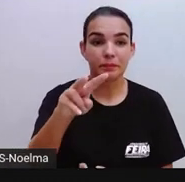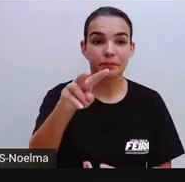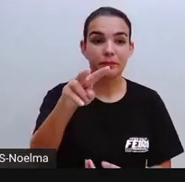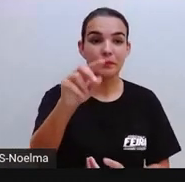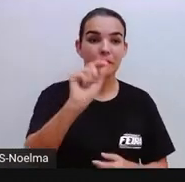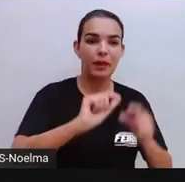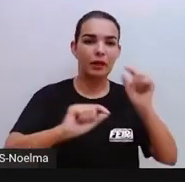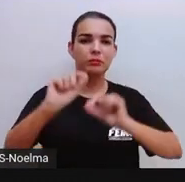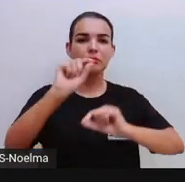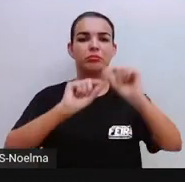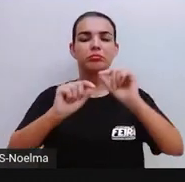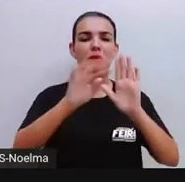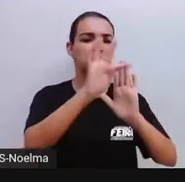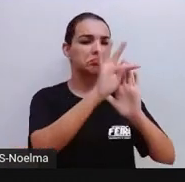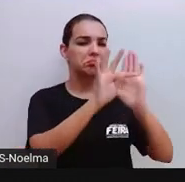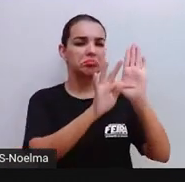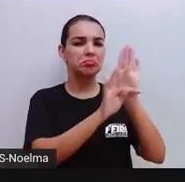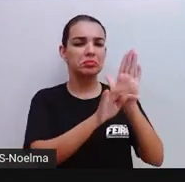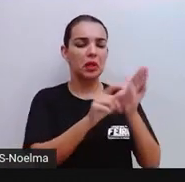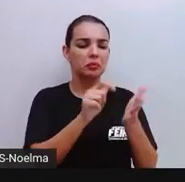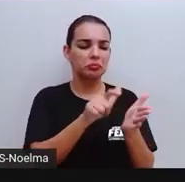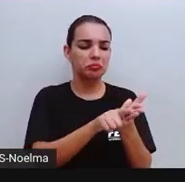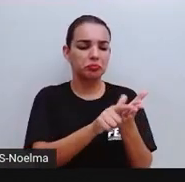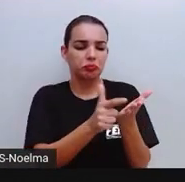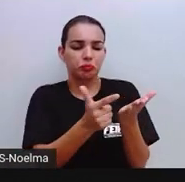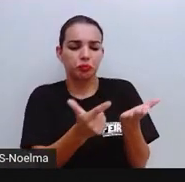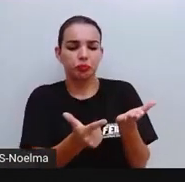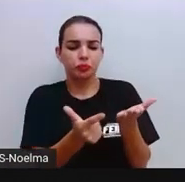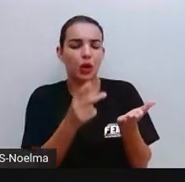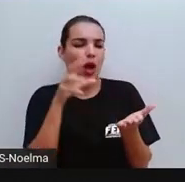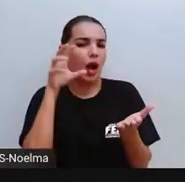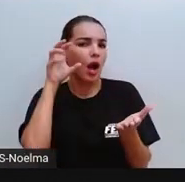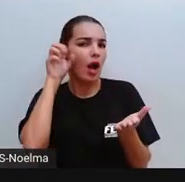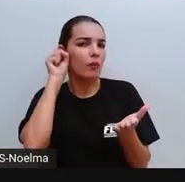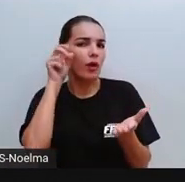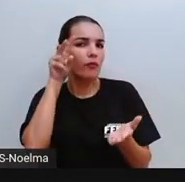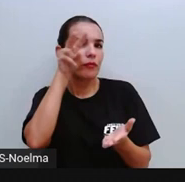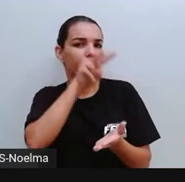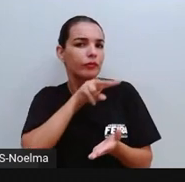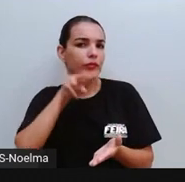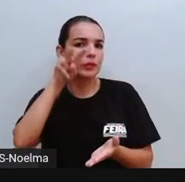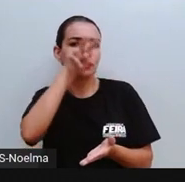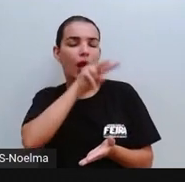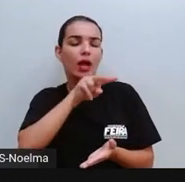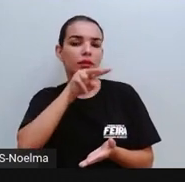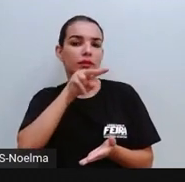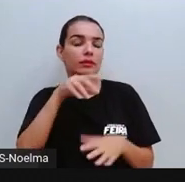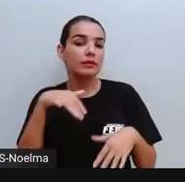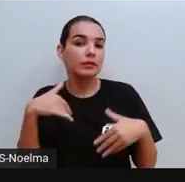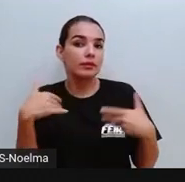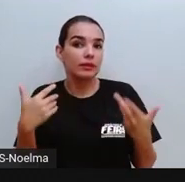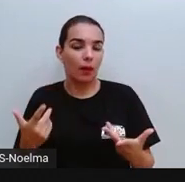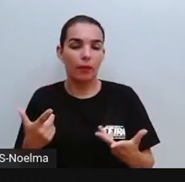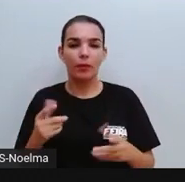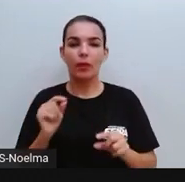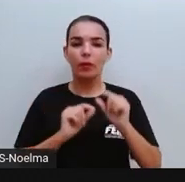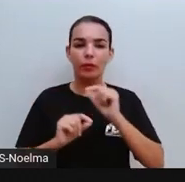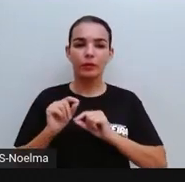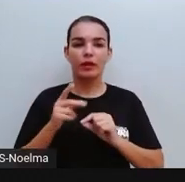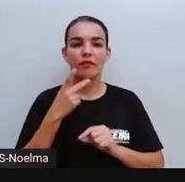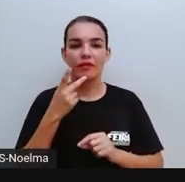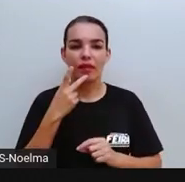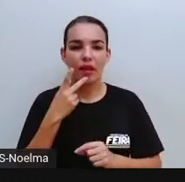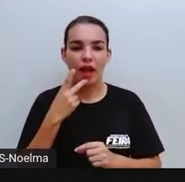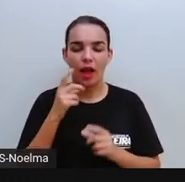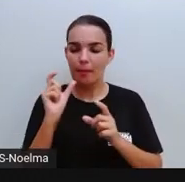o que são então pro texto jornalístico audiovisuais certo quando nós falamos aí do